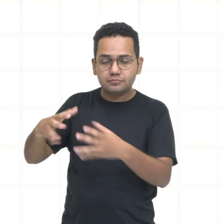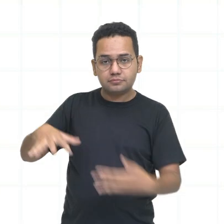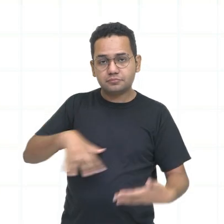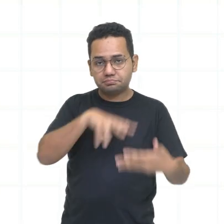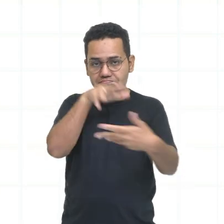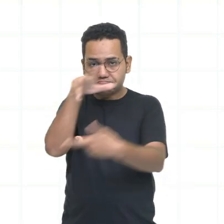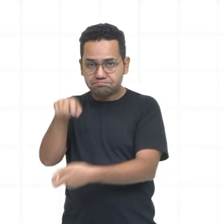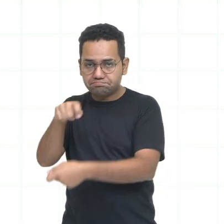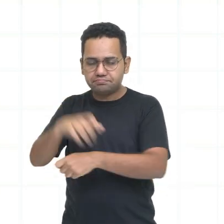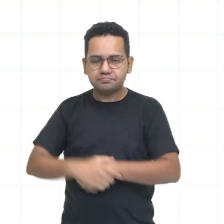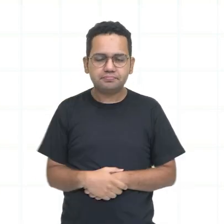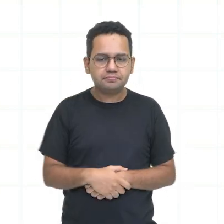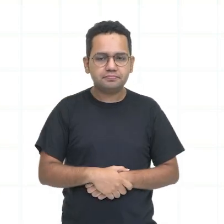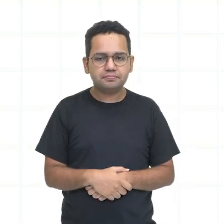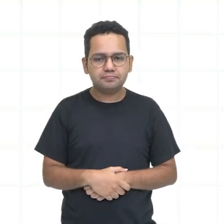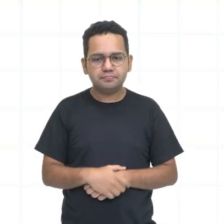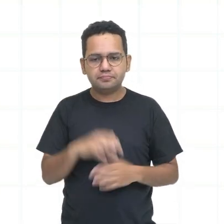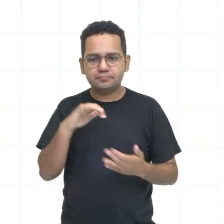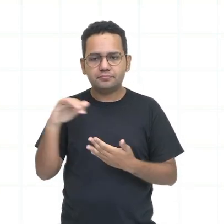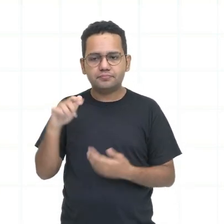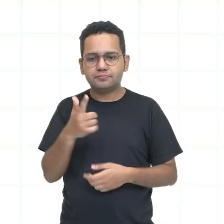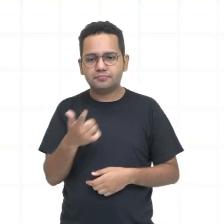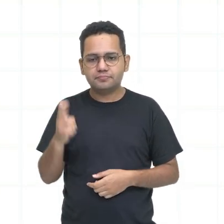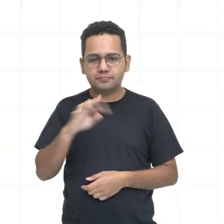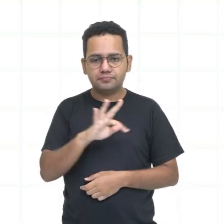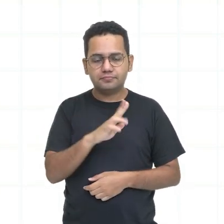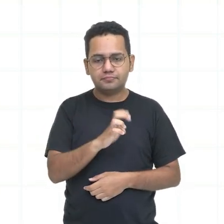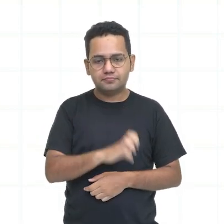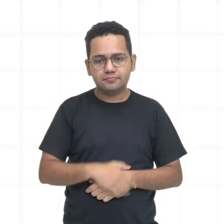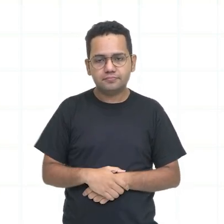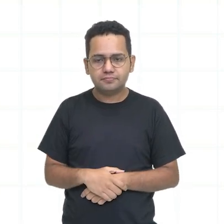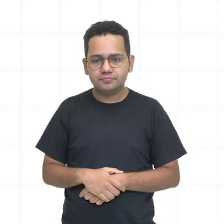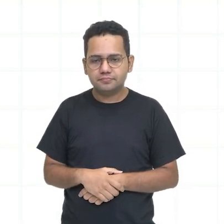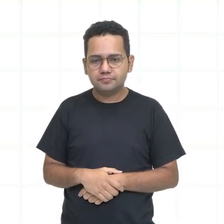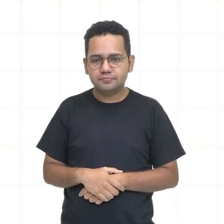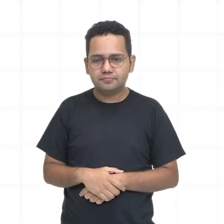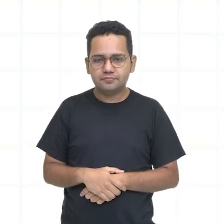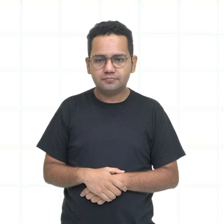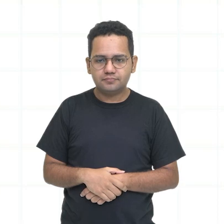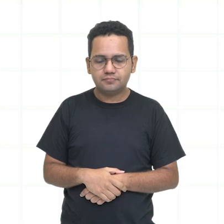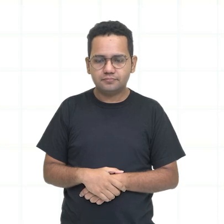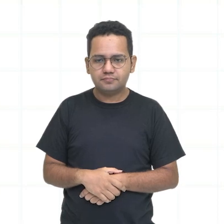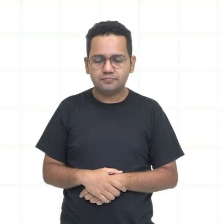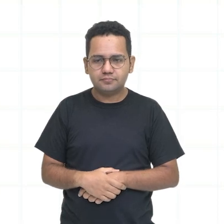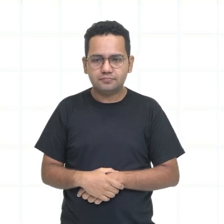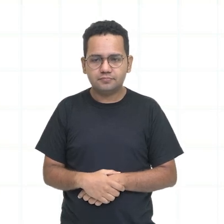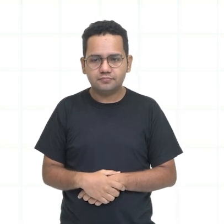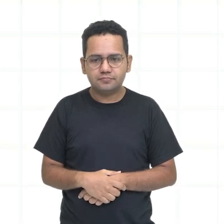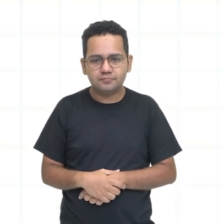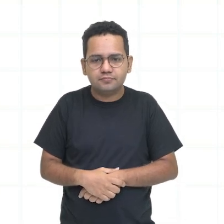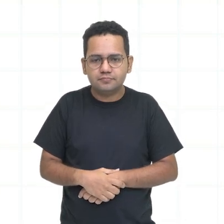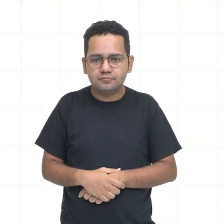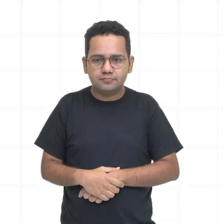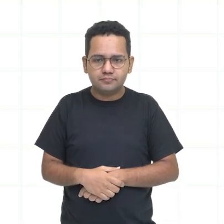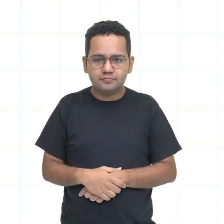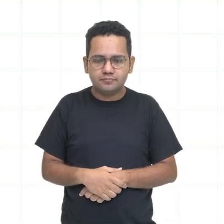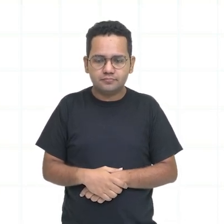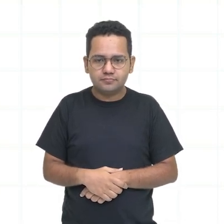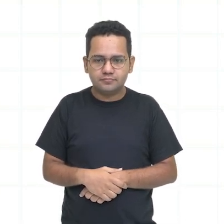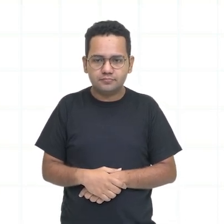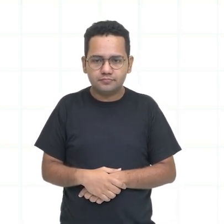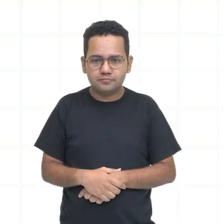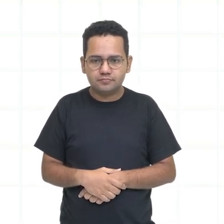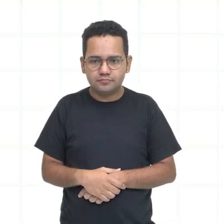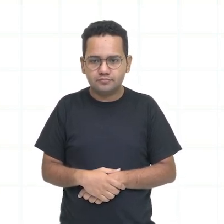pelo mundo. Aqui outra com the impact of globalization on the cultural identities of